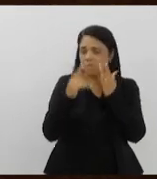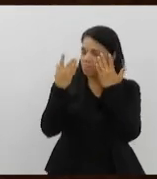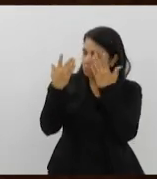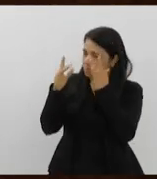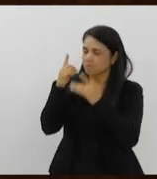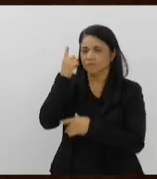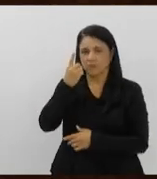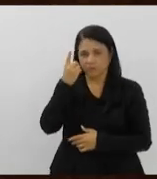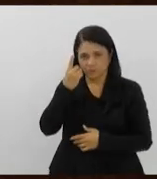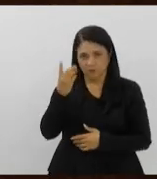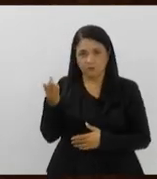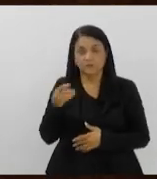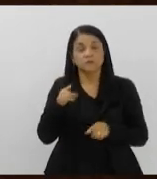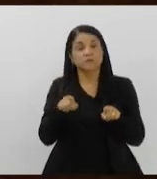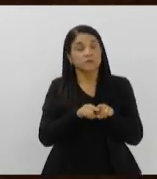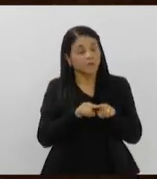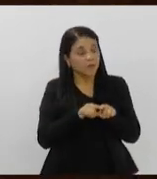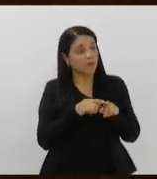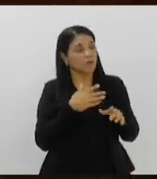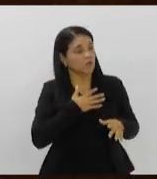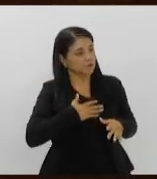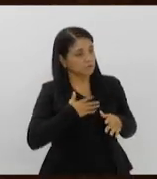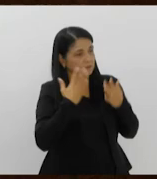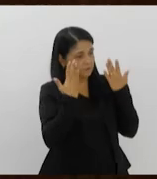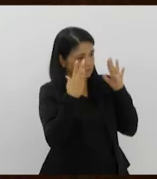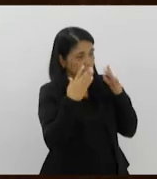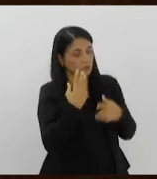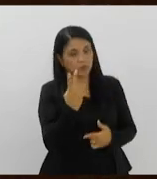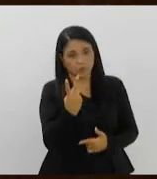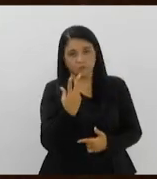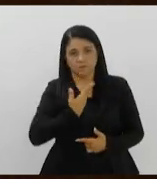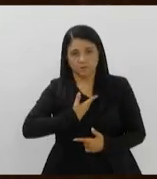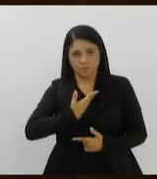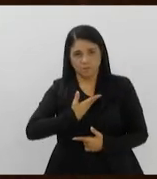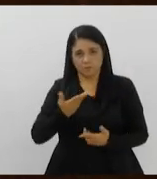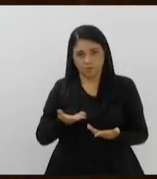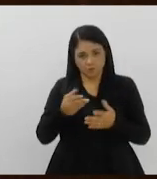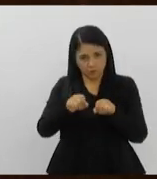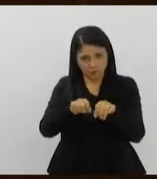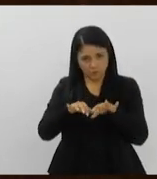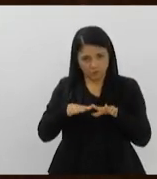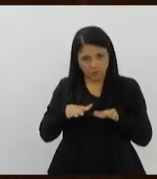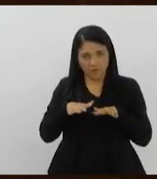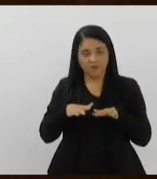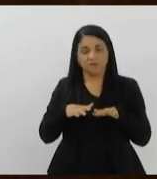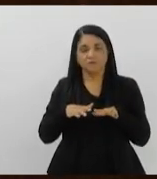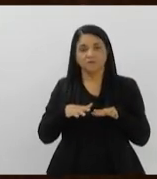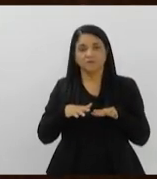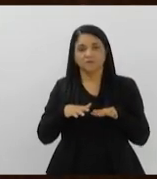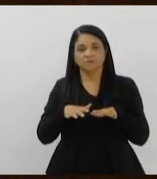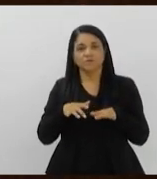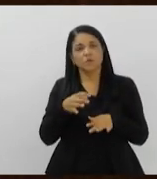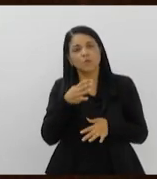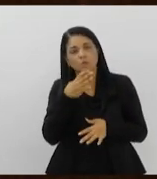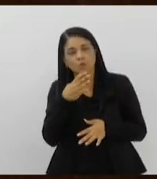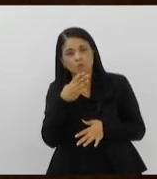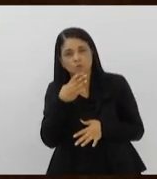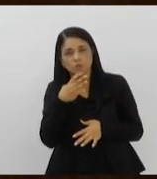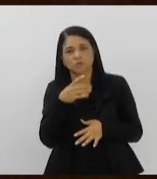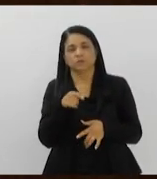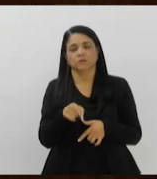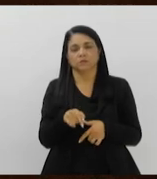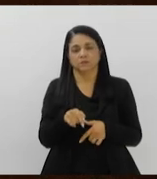deputado. E gostaria também de saudar dois amigos queridos que estão aqui no plenário, que vieram conhecer